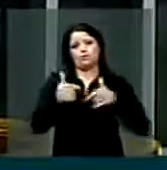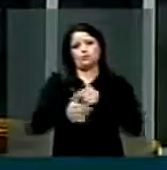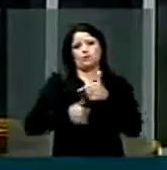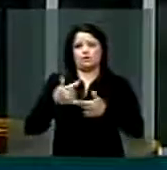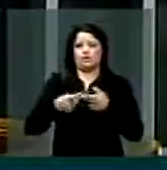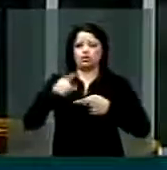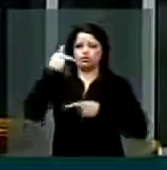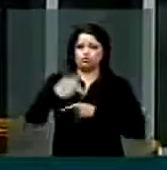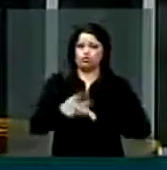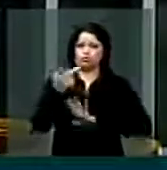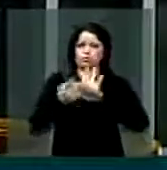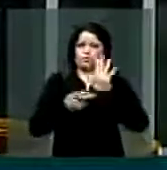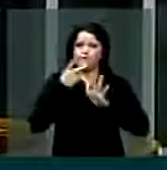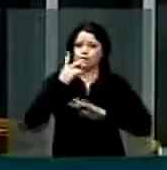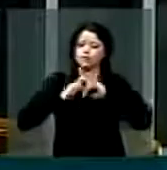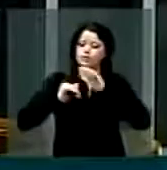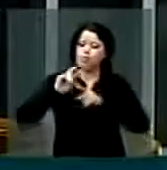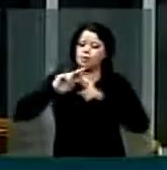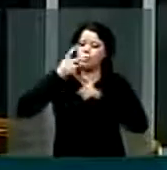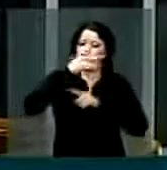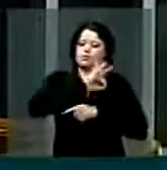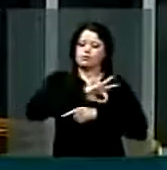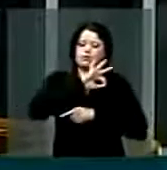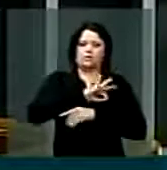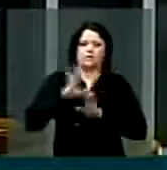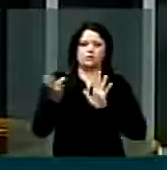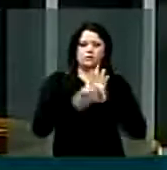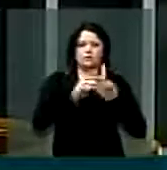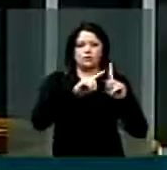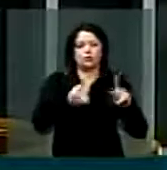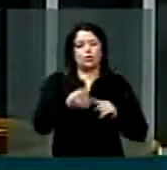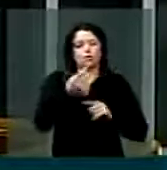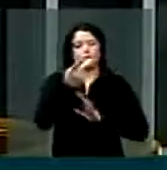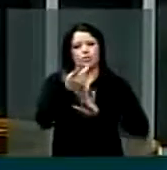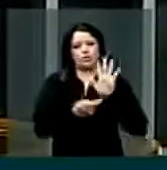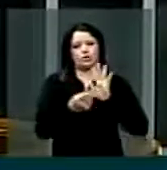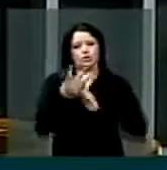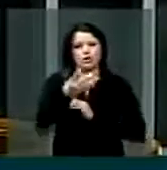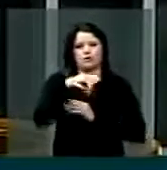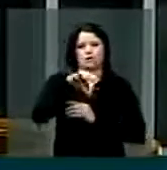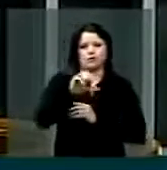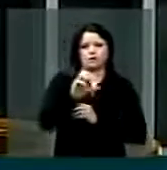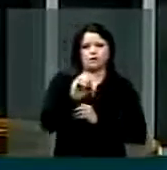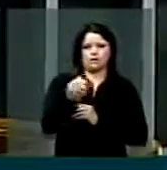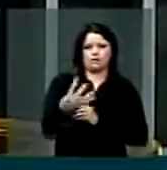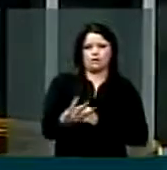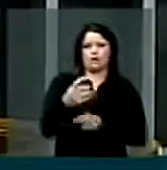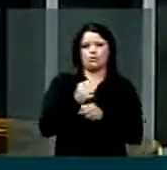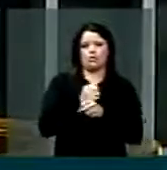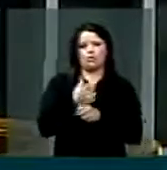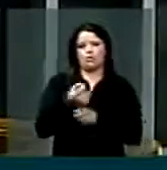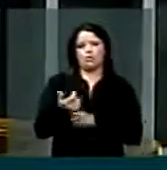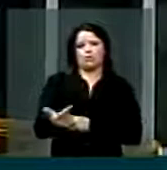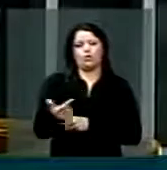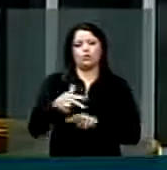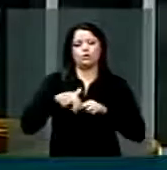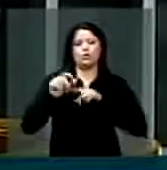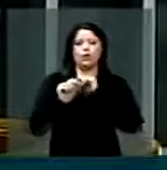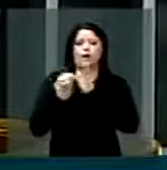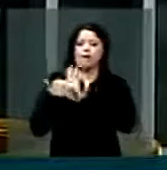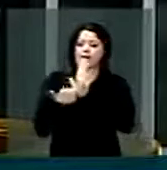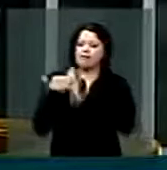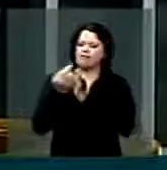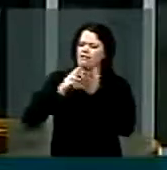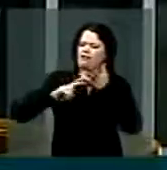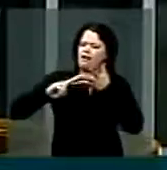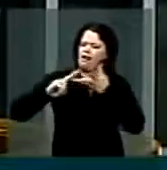mais um projeto que trata de reajuste de servidores, é o projeto 4904 de 2012, e que, além de atender